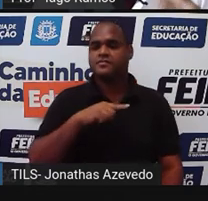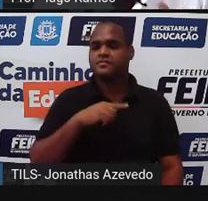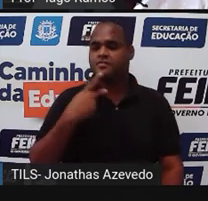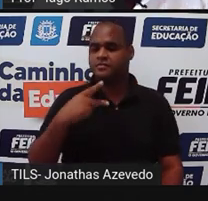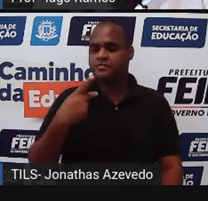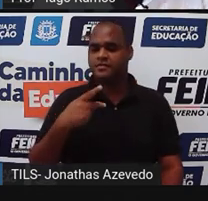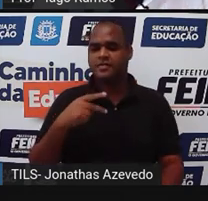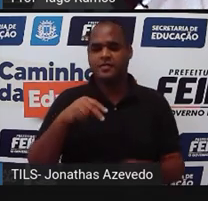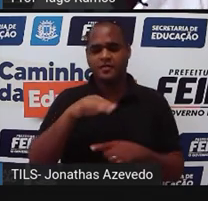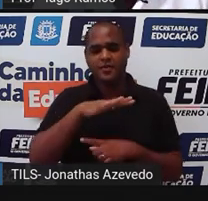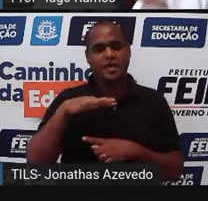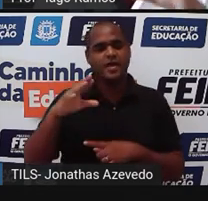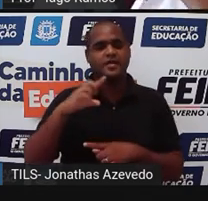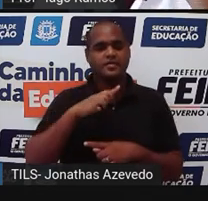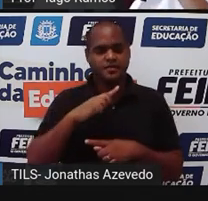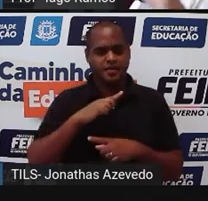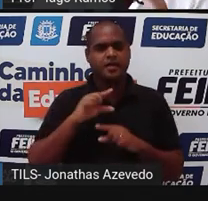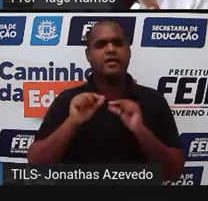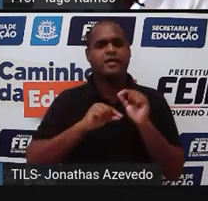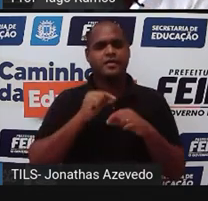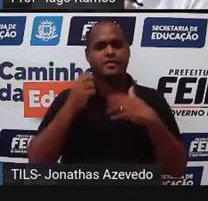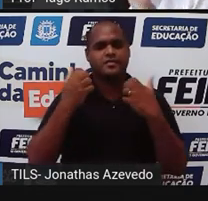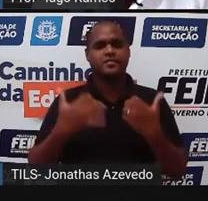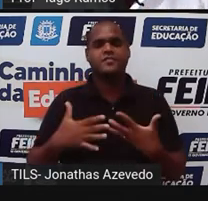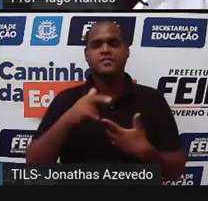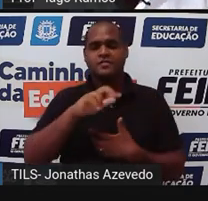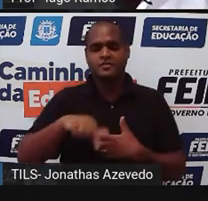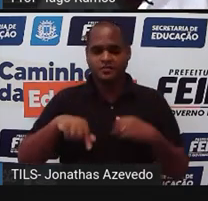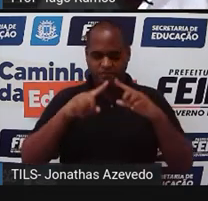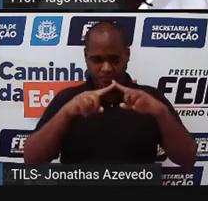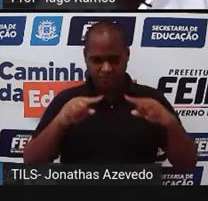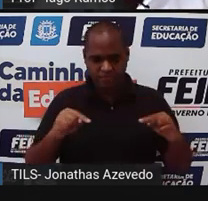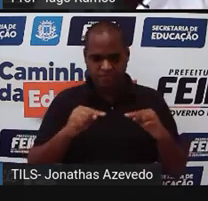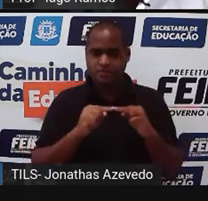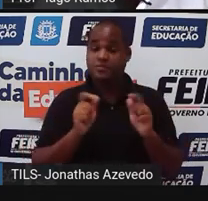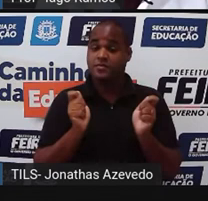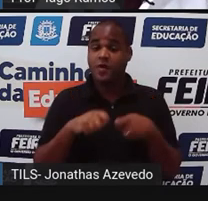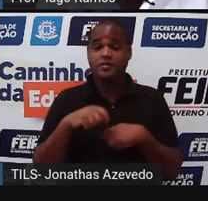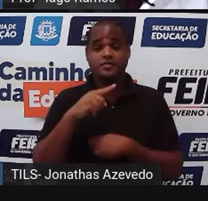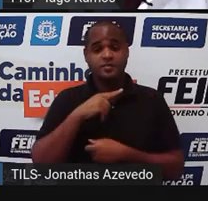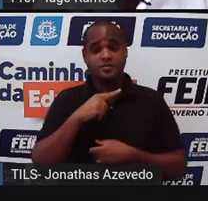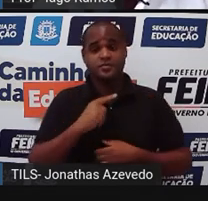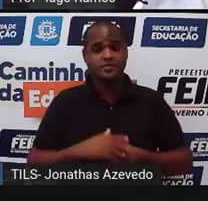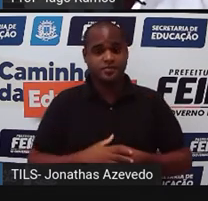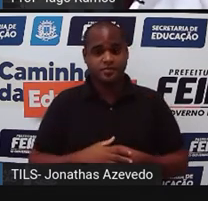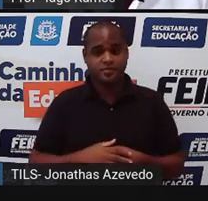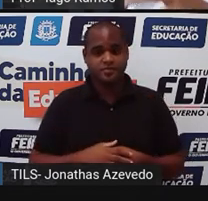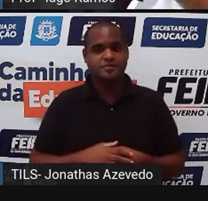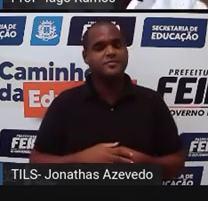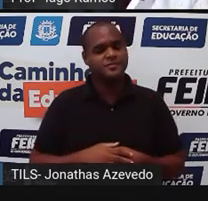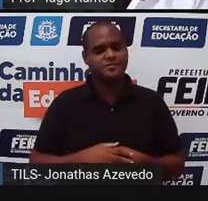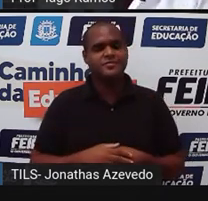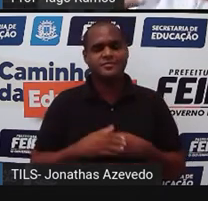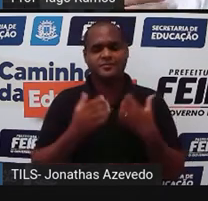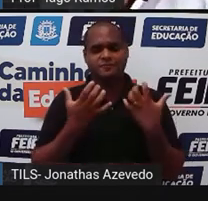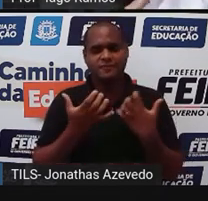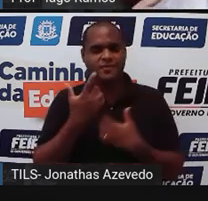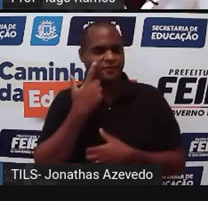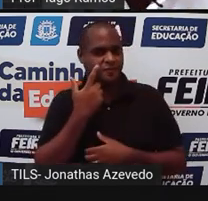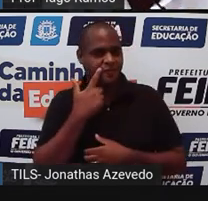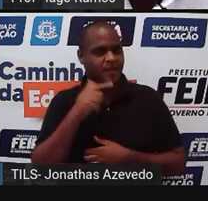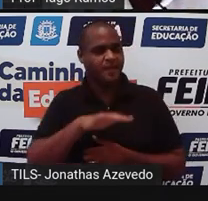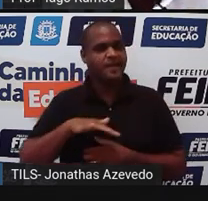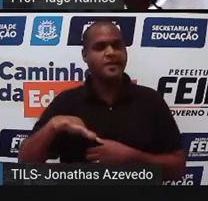retângulo dividido Industry ângulos só que agora eu tenho medidas ali ó e aí eu quero ver mesmo se a área do triângulo